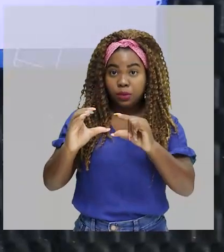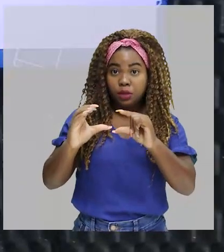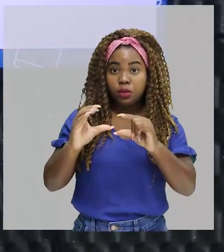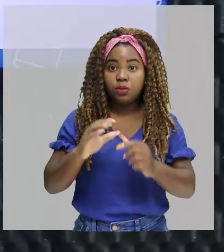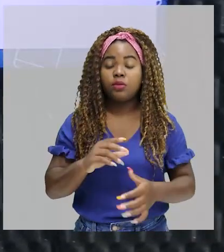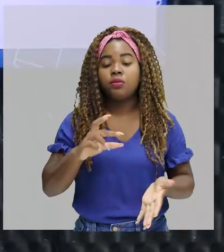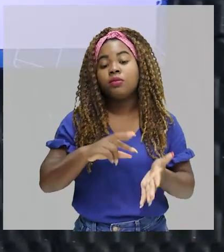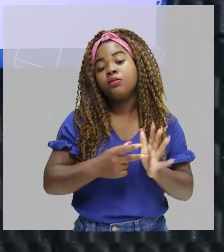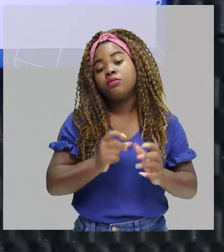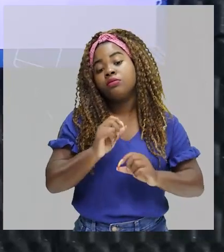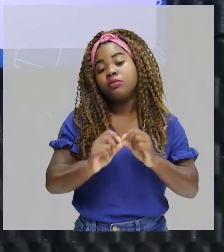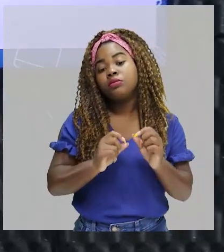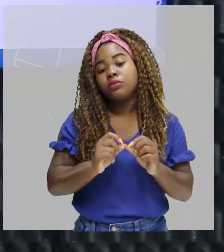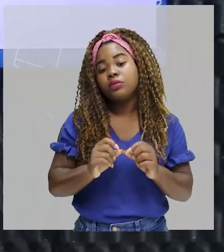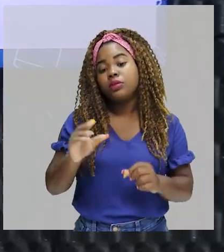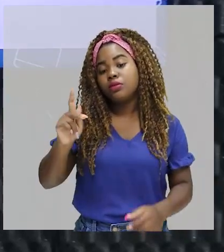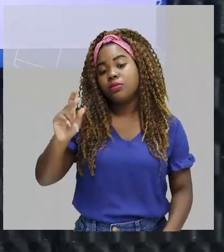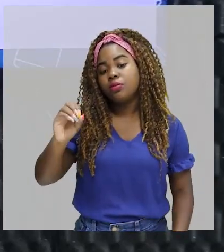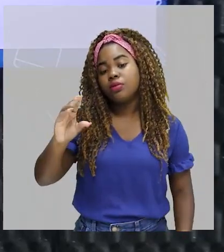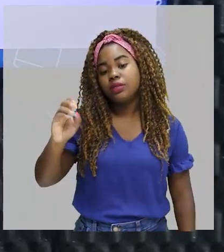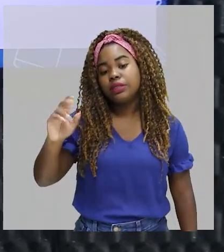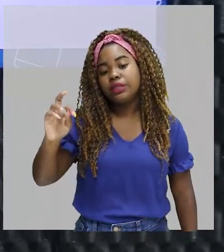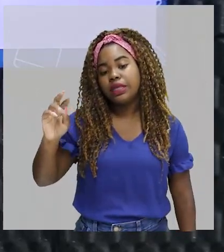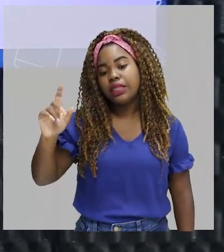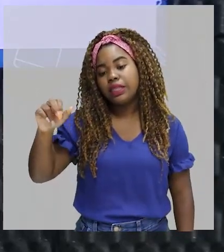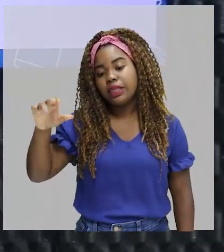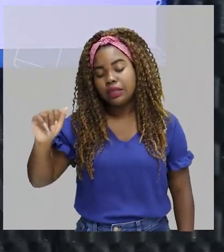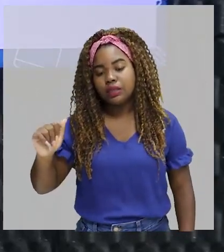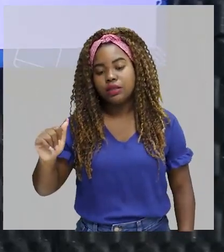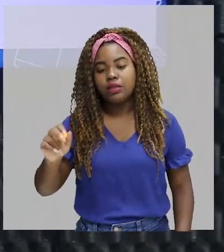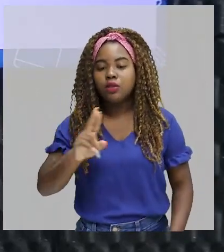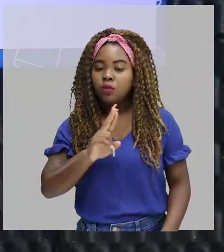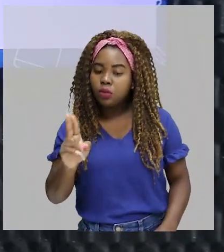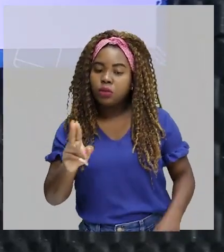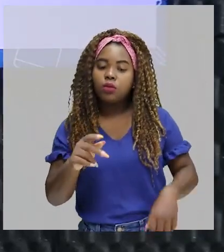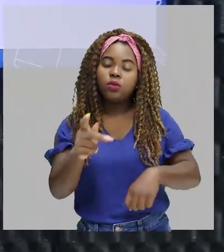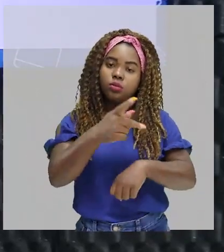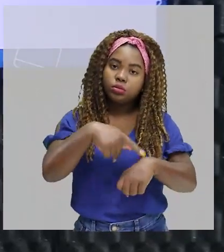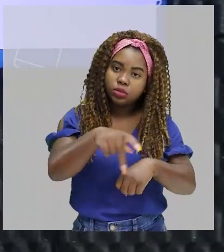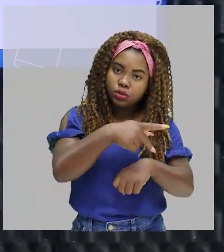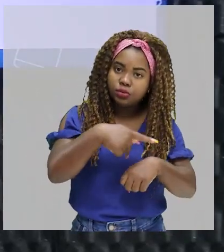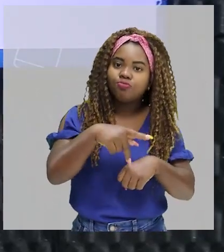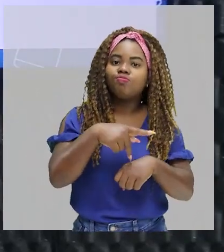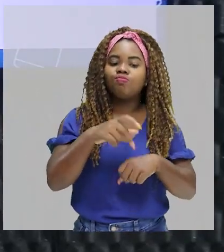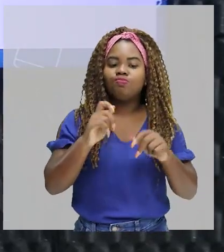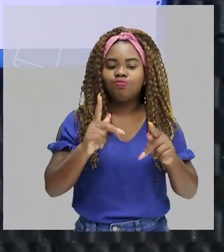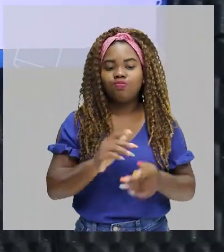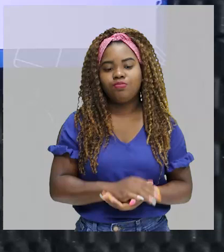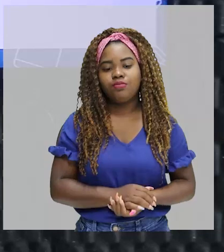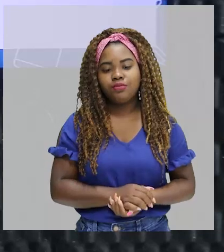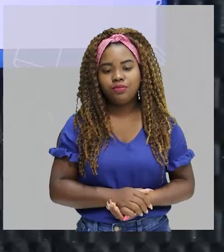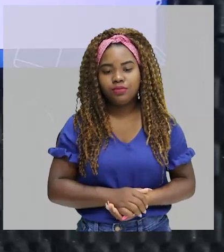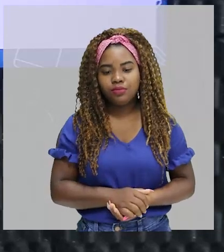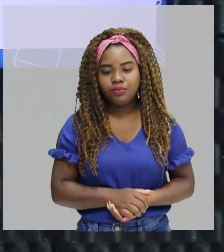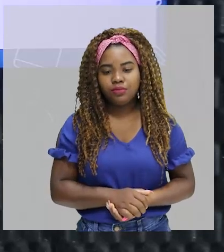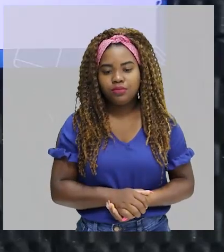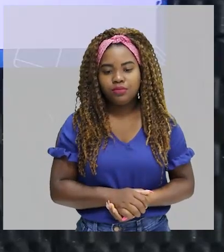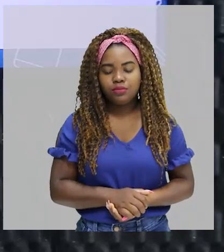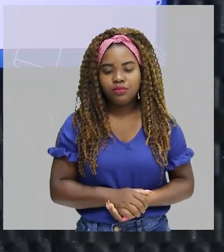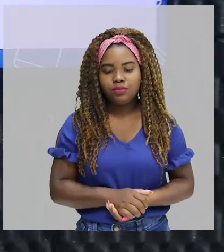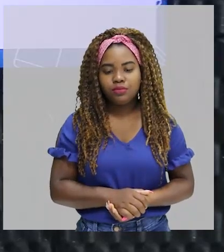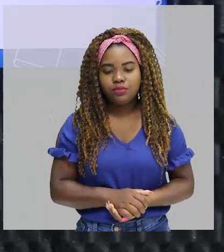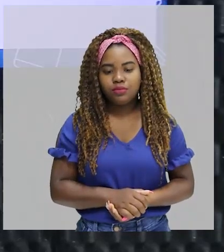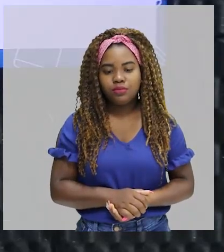indica que é a porcelana e não o nome do país, porque nome próprio é com letra maiúscula. This China cup is